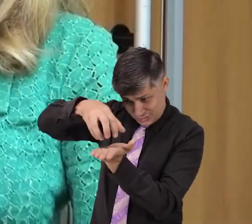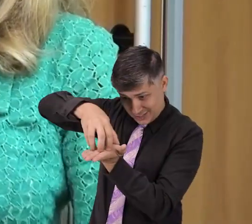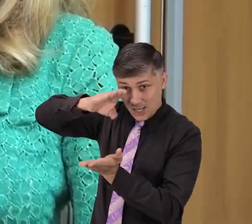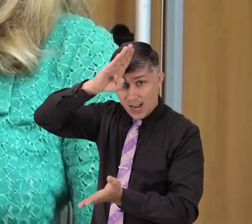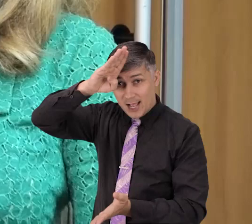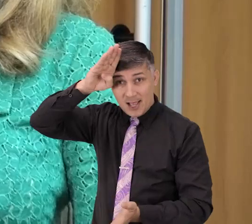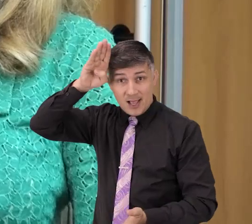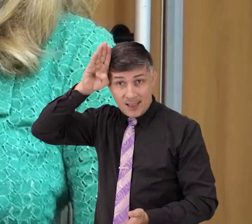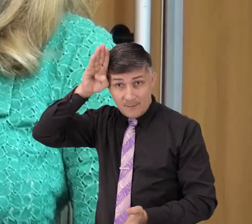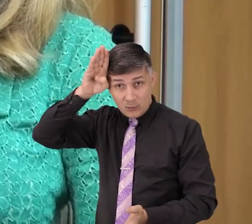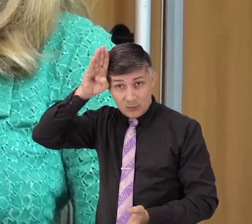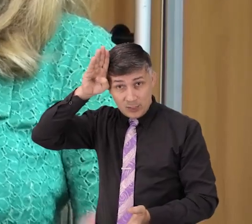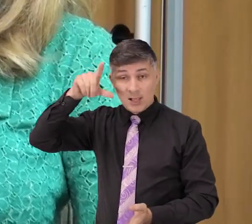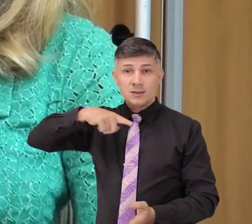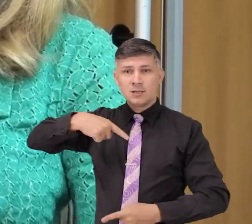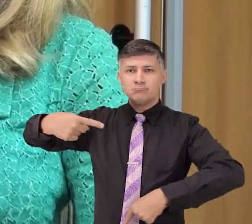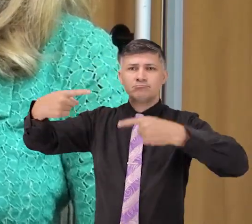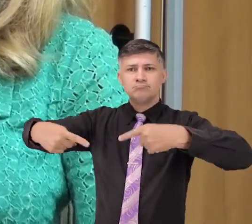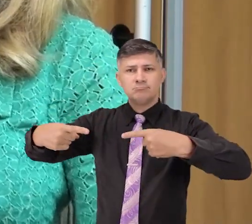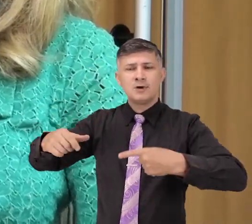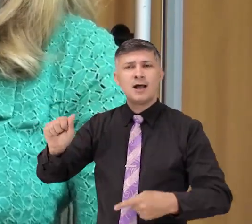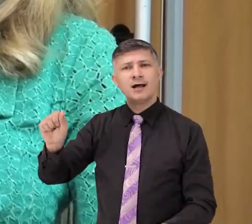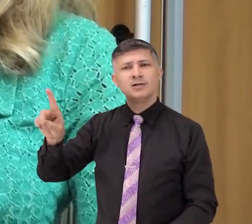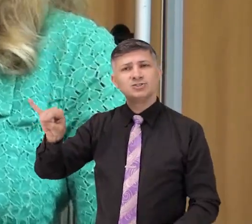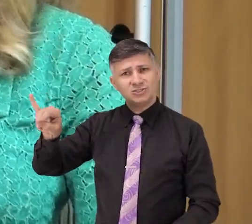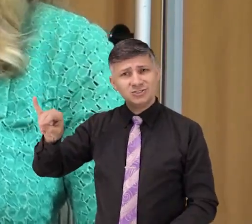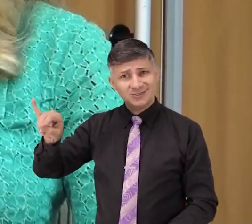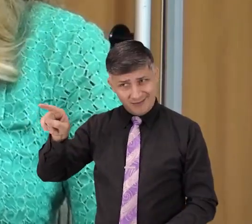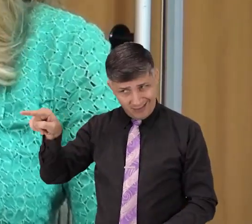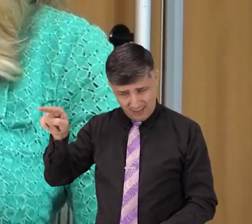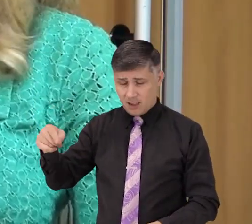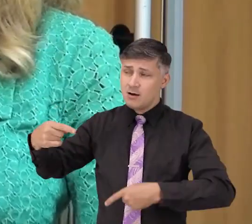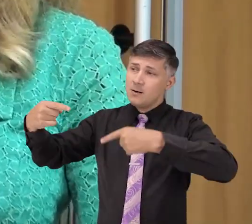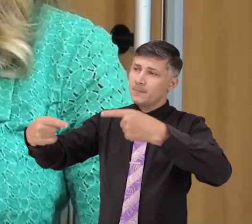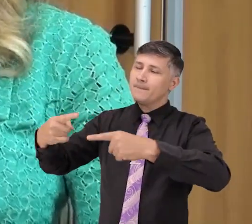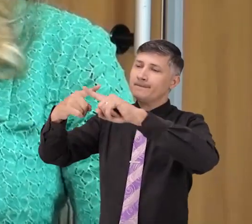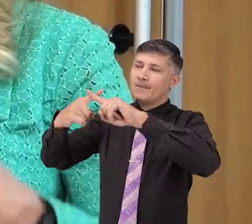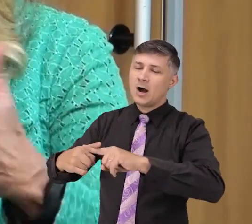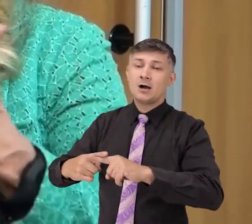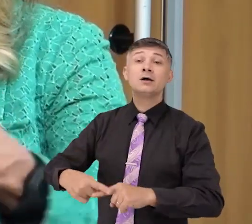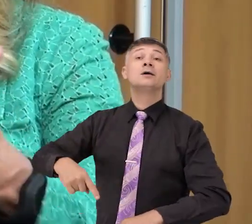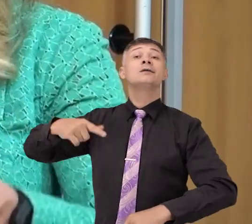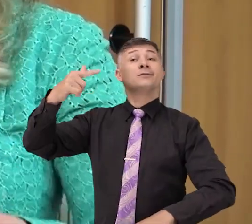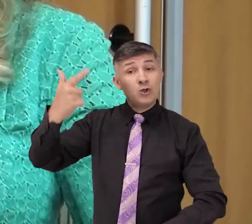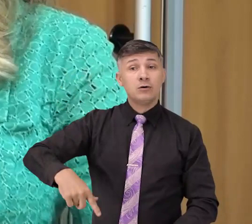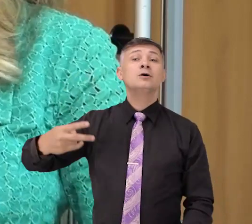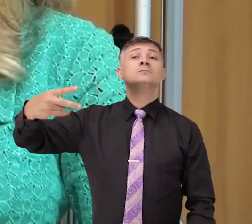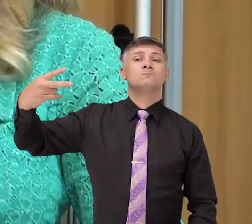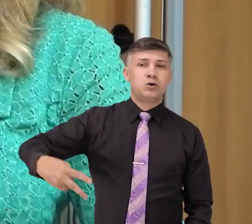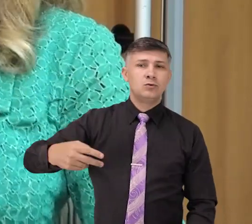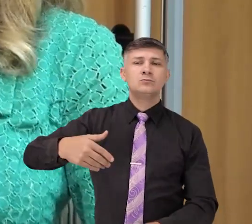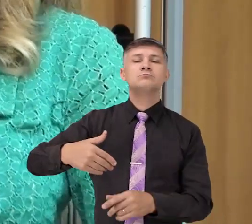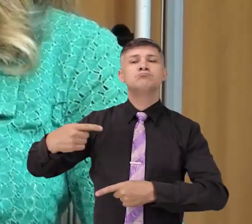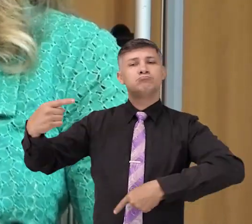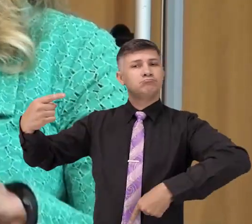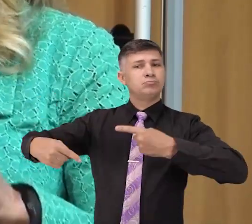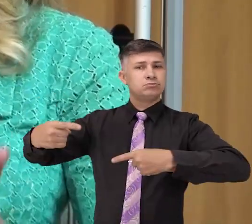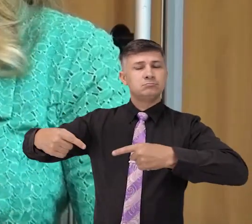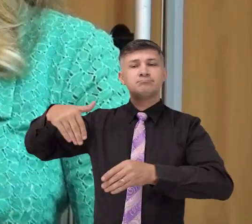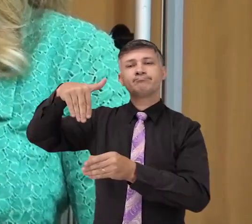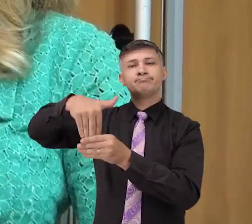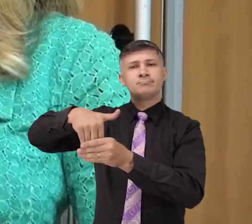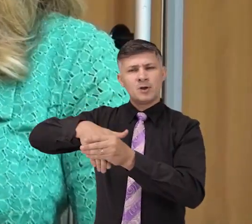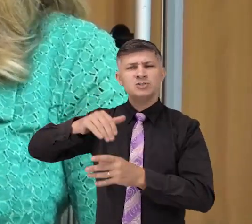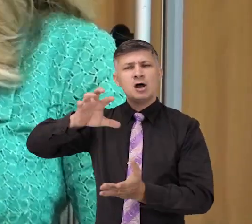do Centro Acadêmico, então houve essa disputa com a Adir e depois, vamos dizer assim, numa segunda disputa, e aí já o